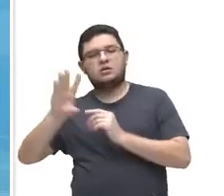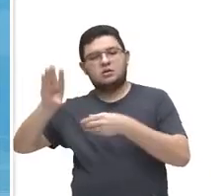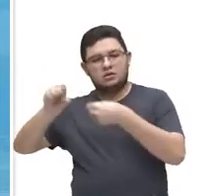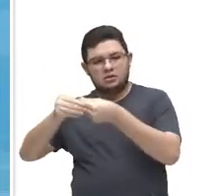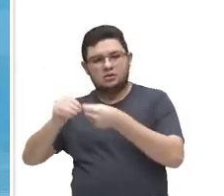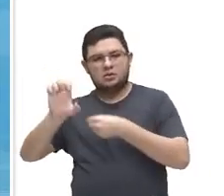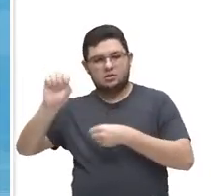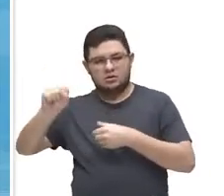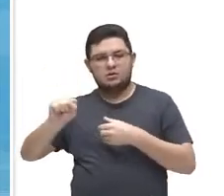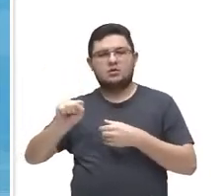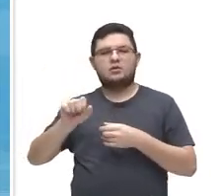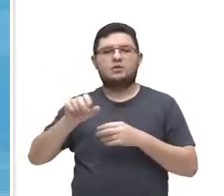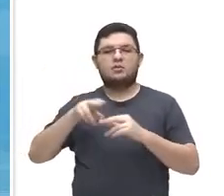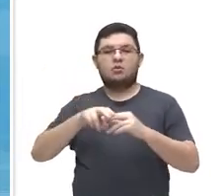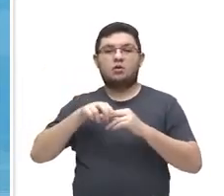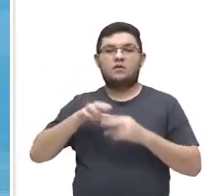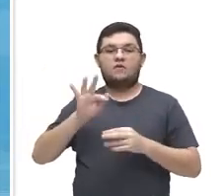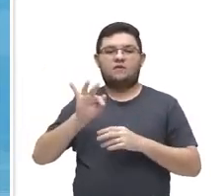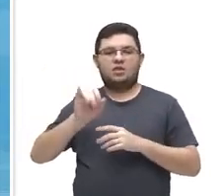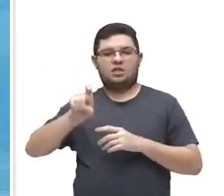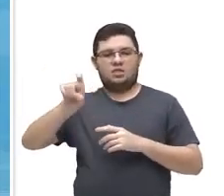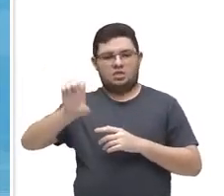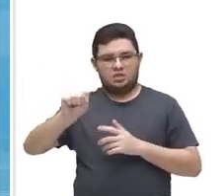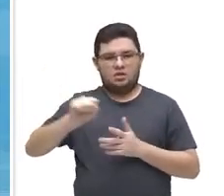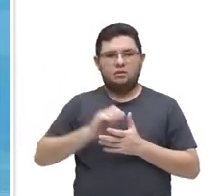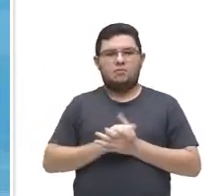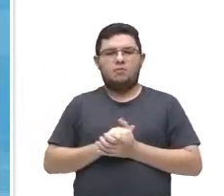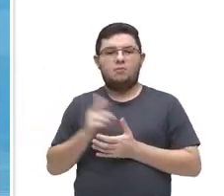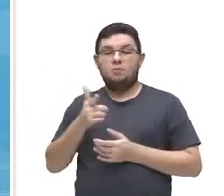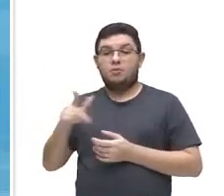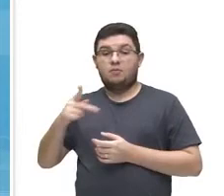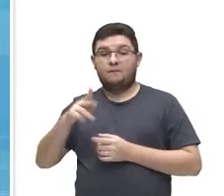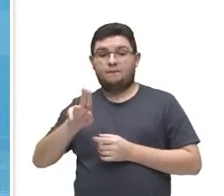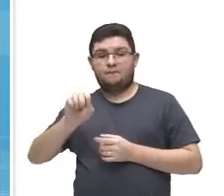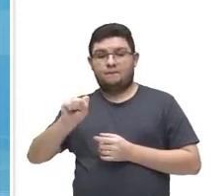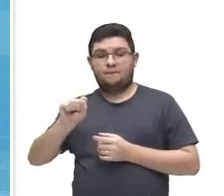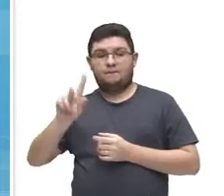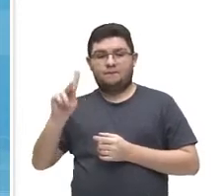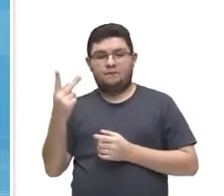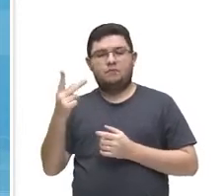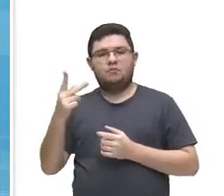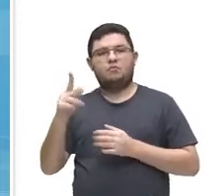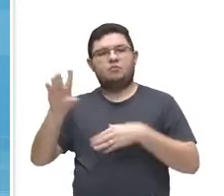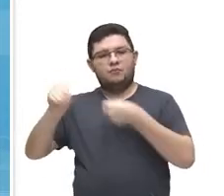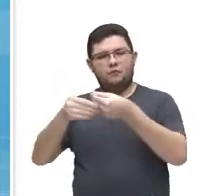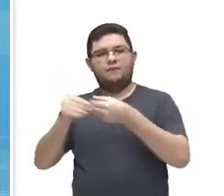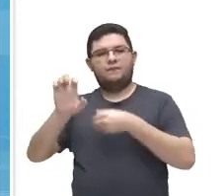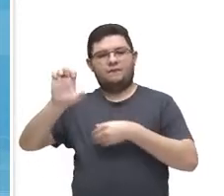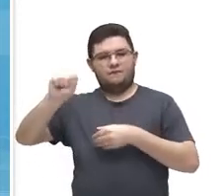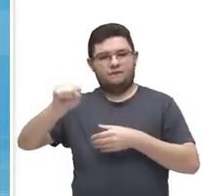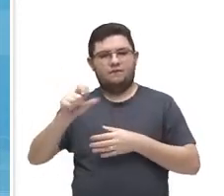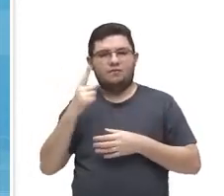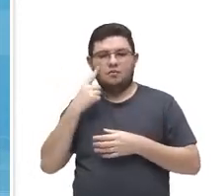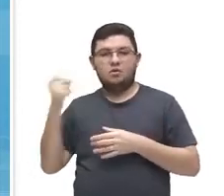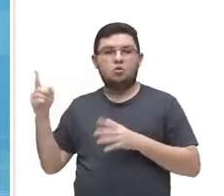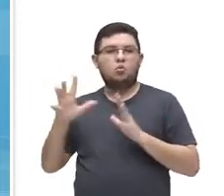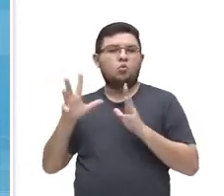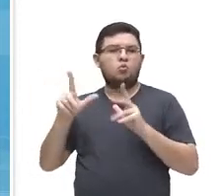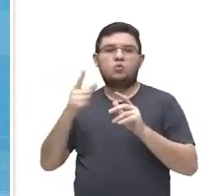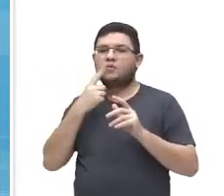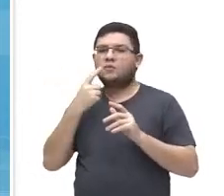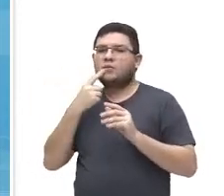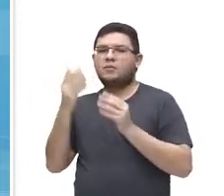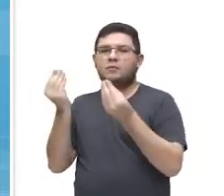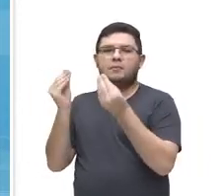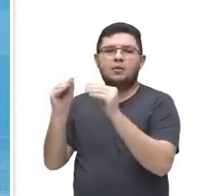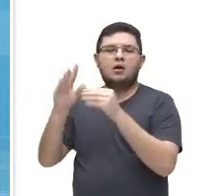terceiro X e o quarto em SH. Todos eles foi acrescido de ES. Anotaram, gente? Uma informação